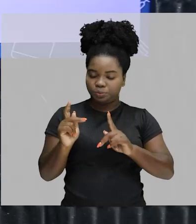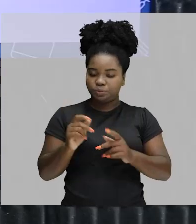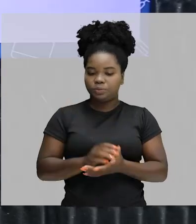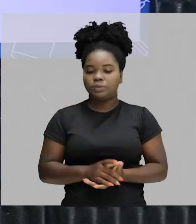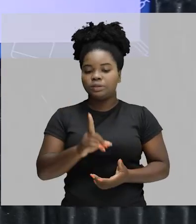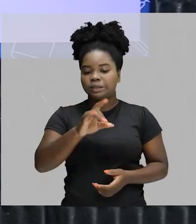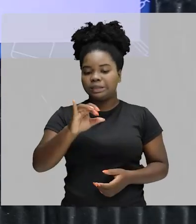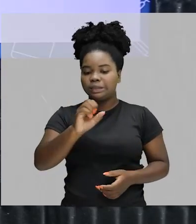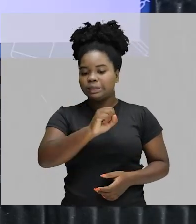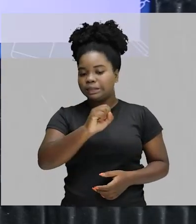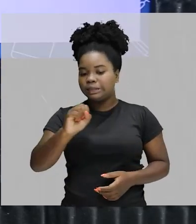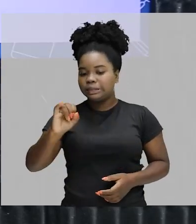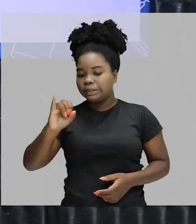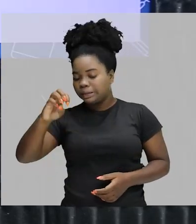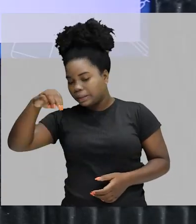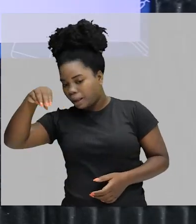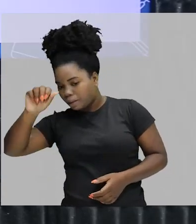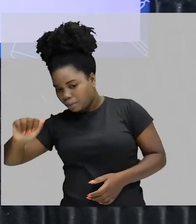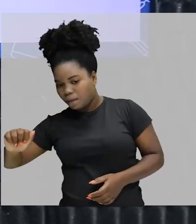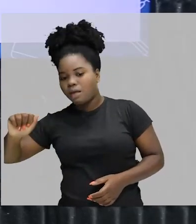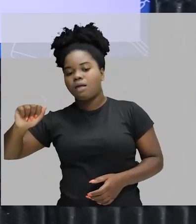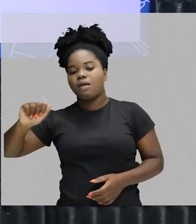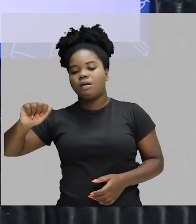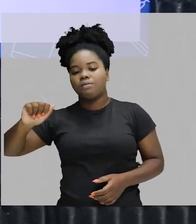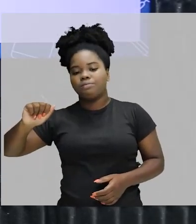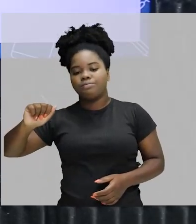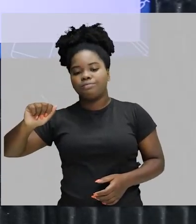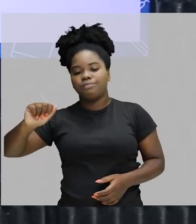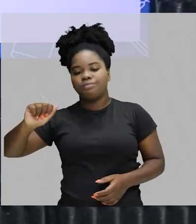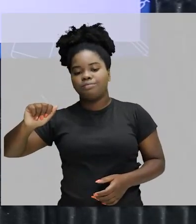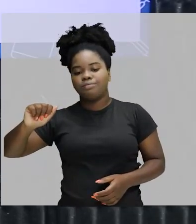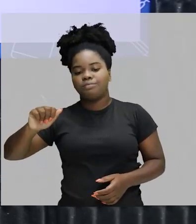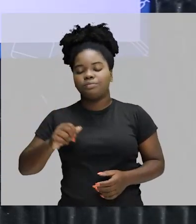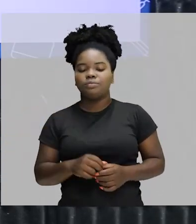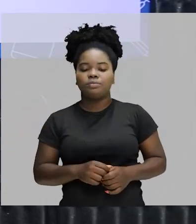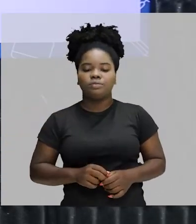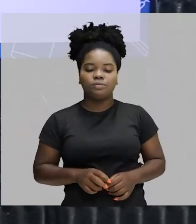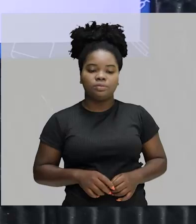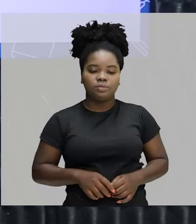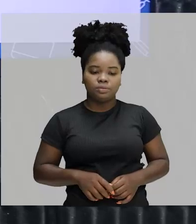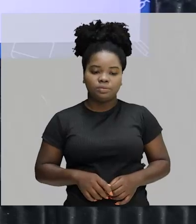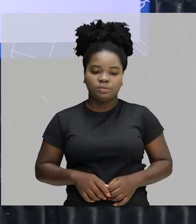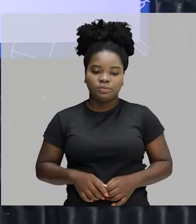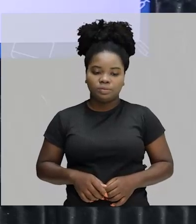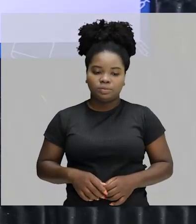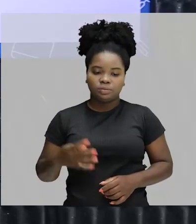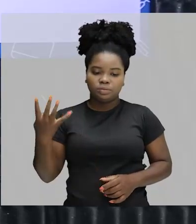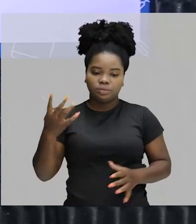acentuadíssima. Então, eu peguei ali o adjetivo acentuada e fiz junto com a formação do sufixo.